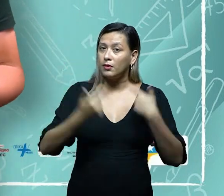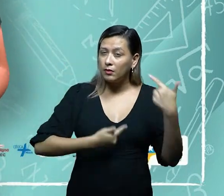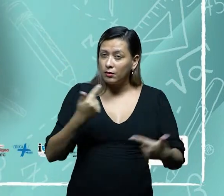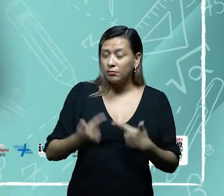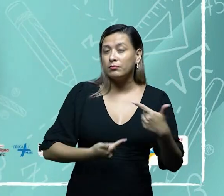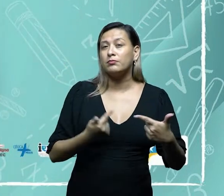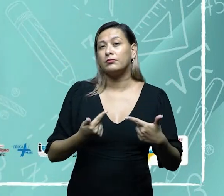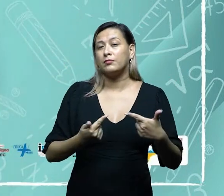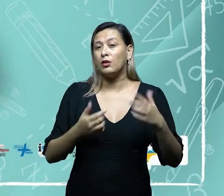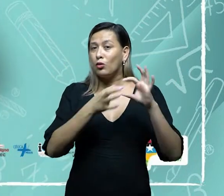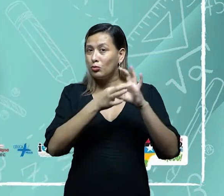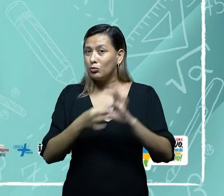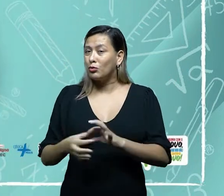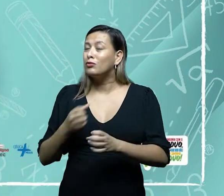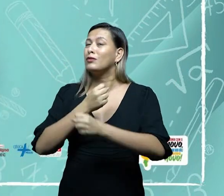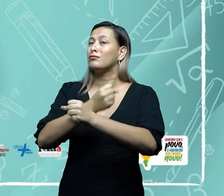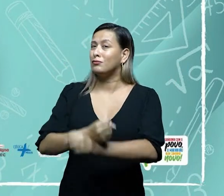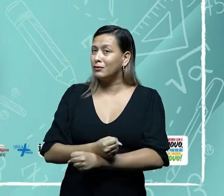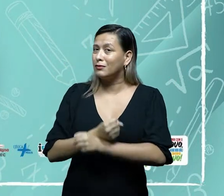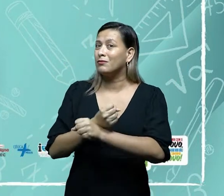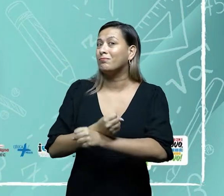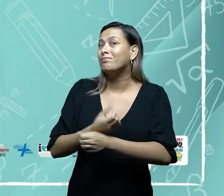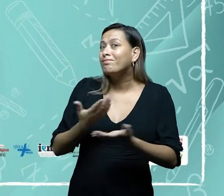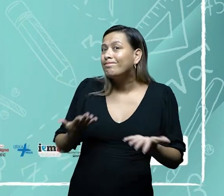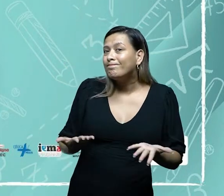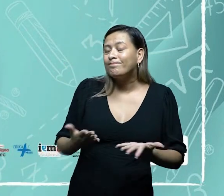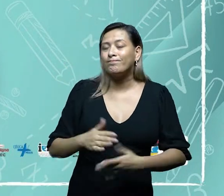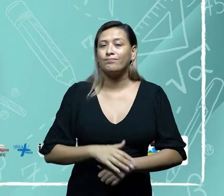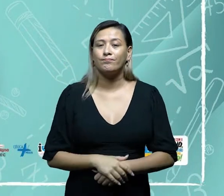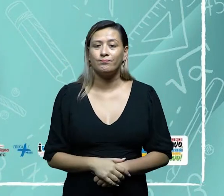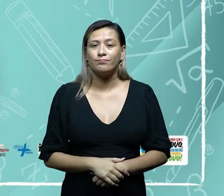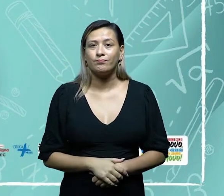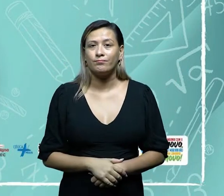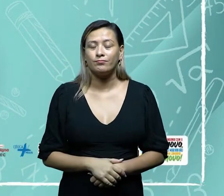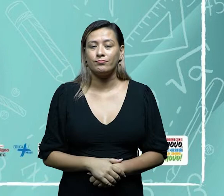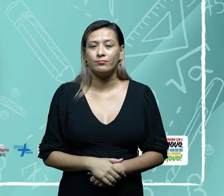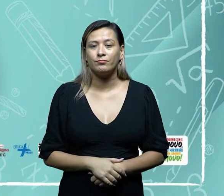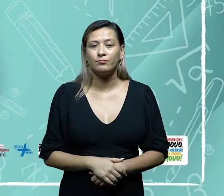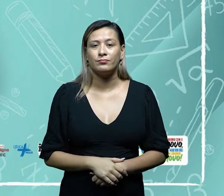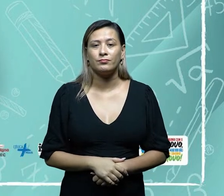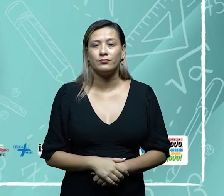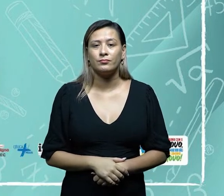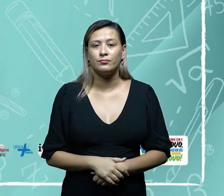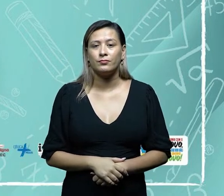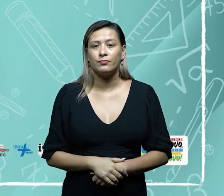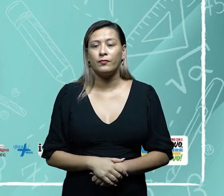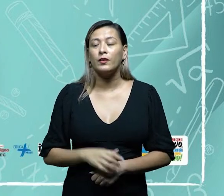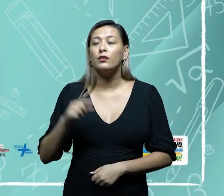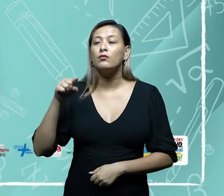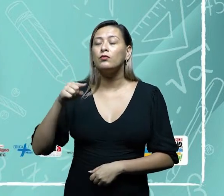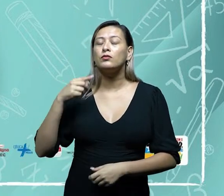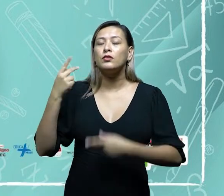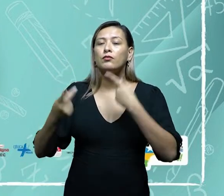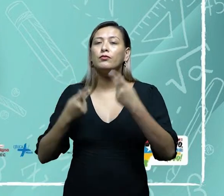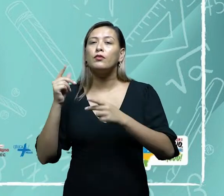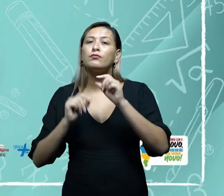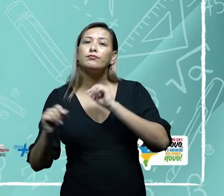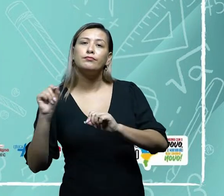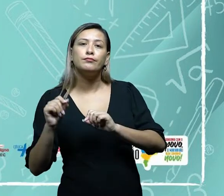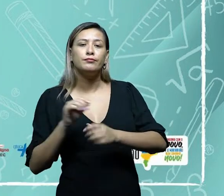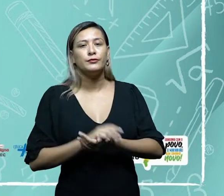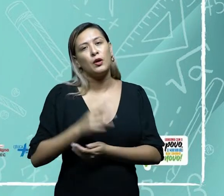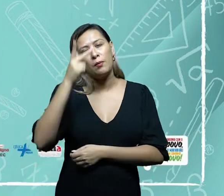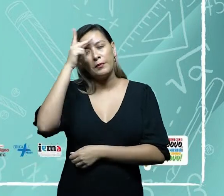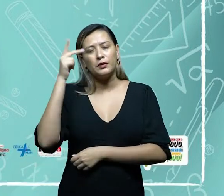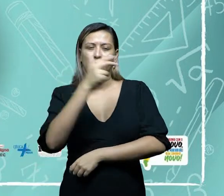trabalhando em condições análogas à de escravo. Então, o que você tem a dizer? Aí o empregador, muito